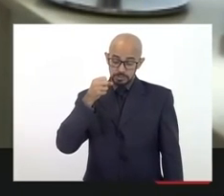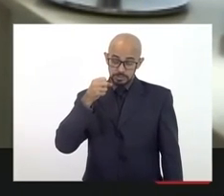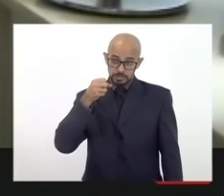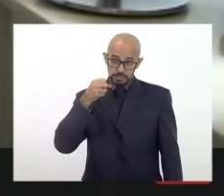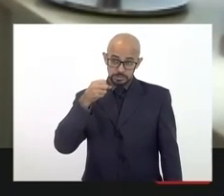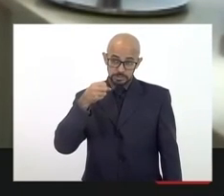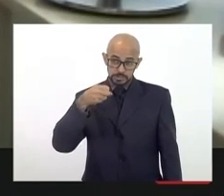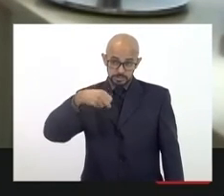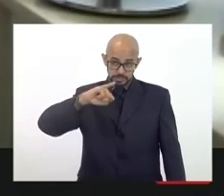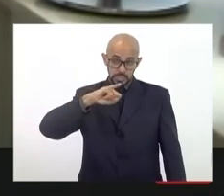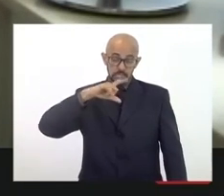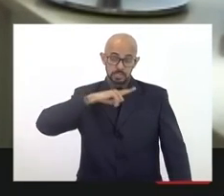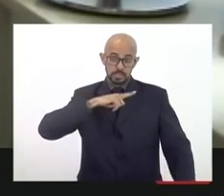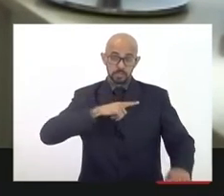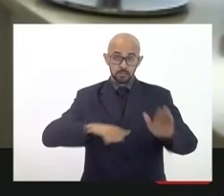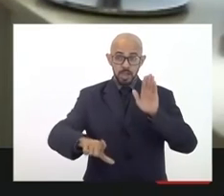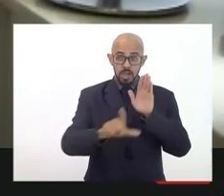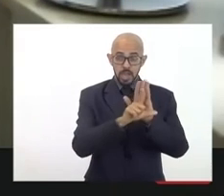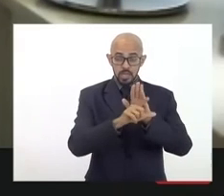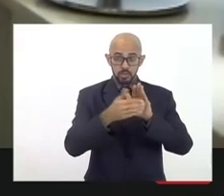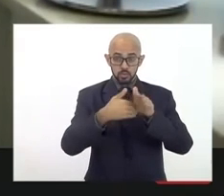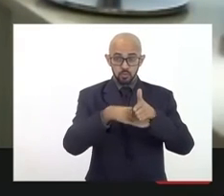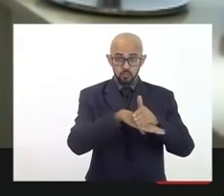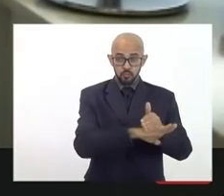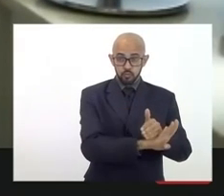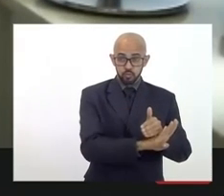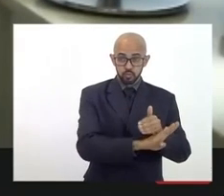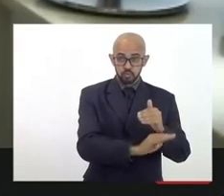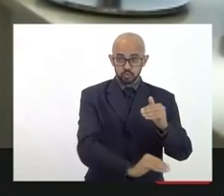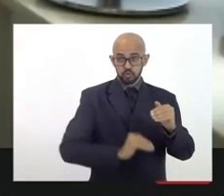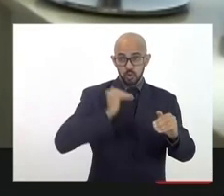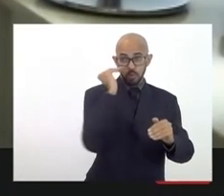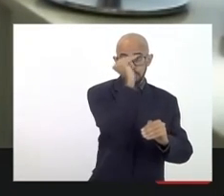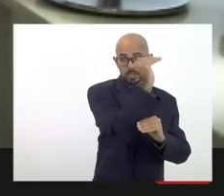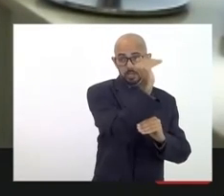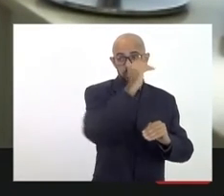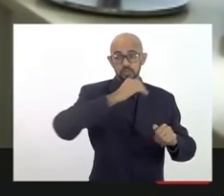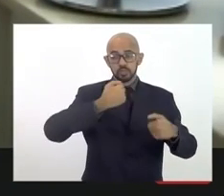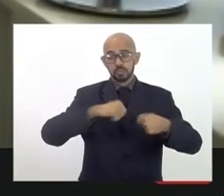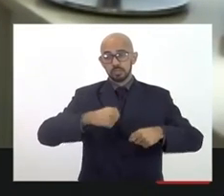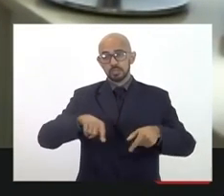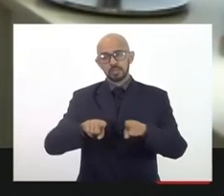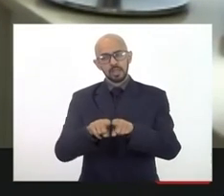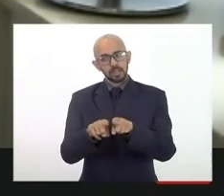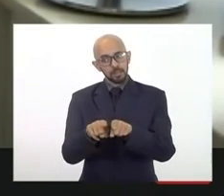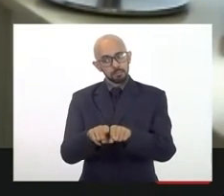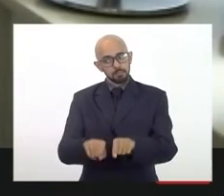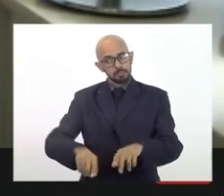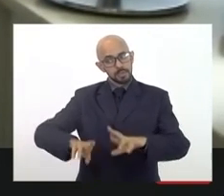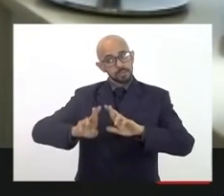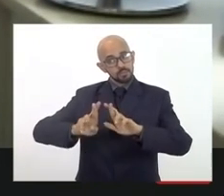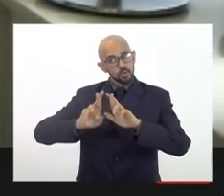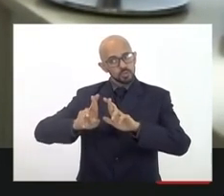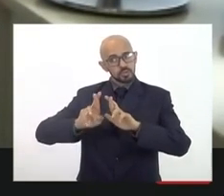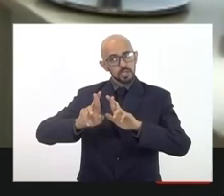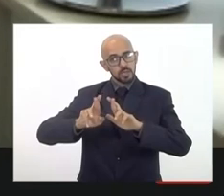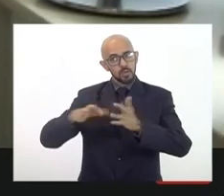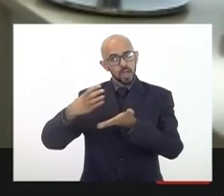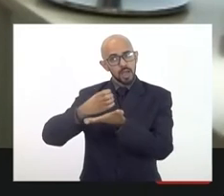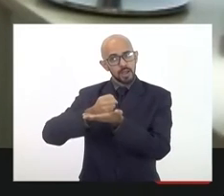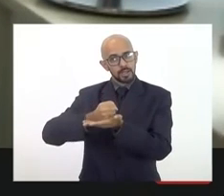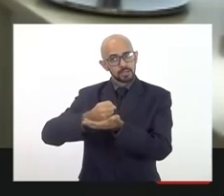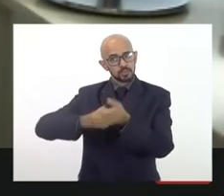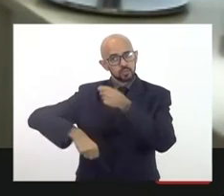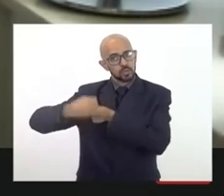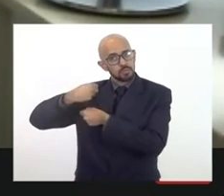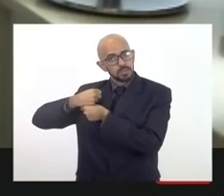Pela lei do Fundo Soberano, né, a gente tem que cotejar com a arrecadação do ano passado. Né?